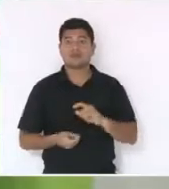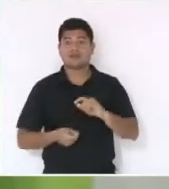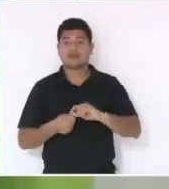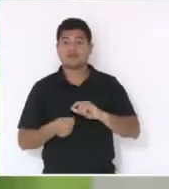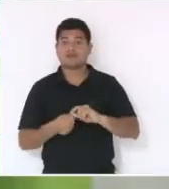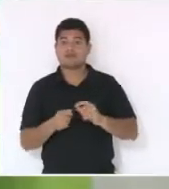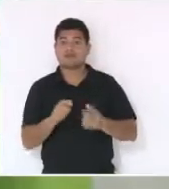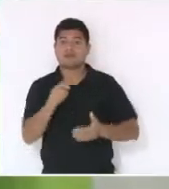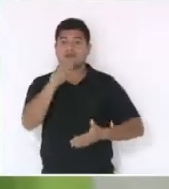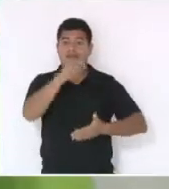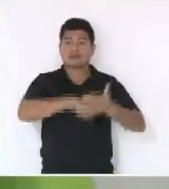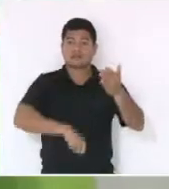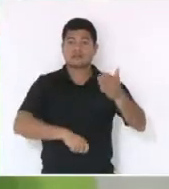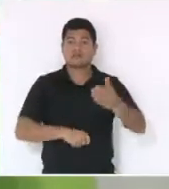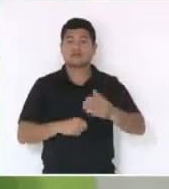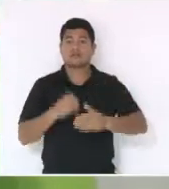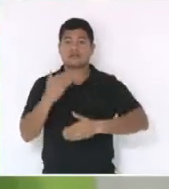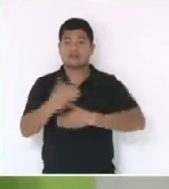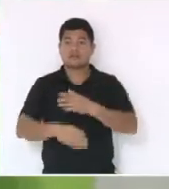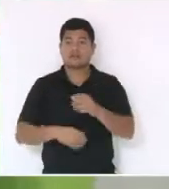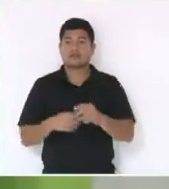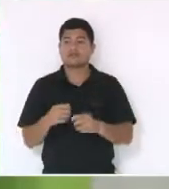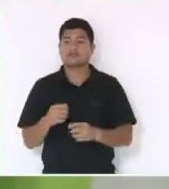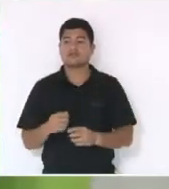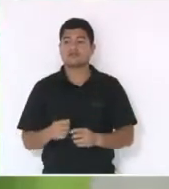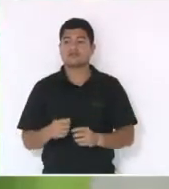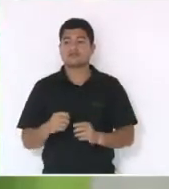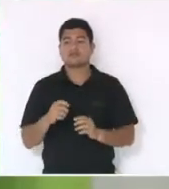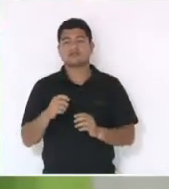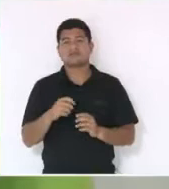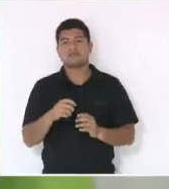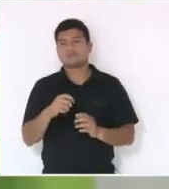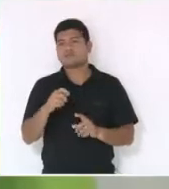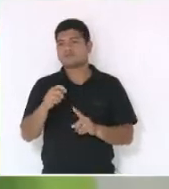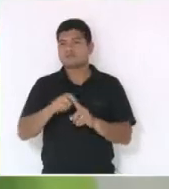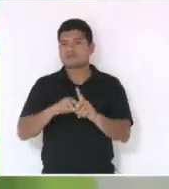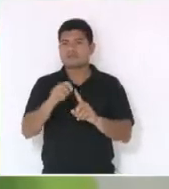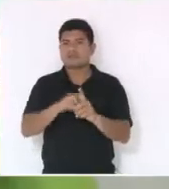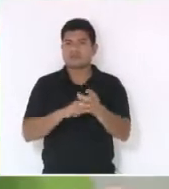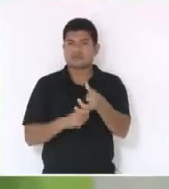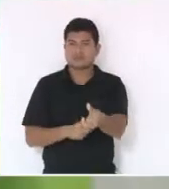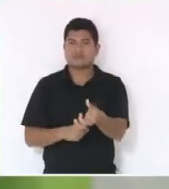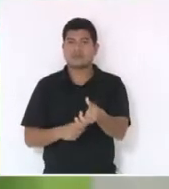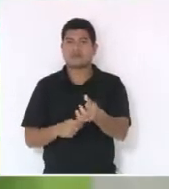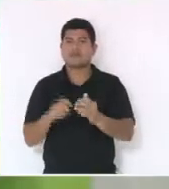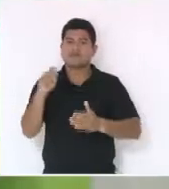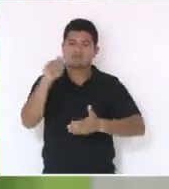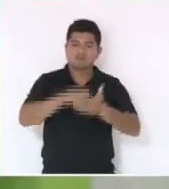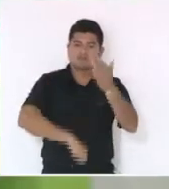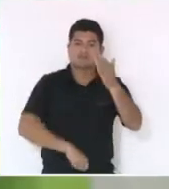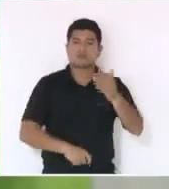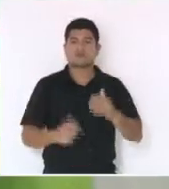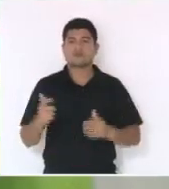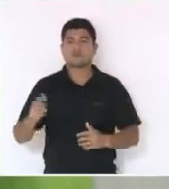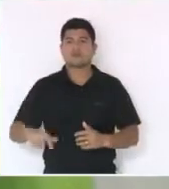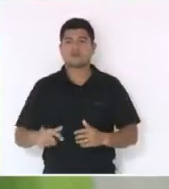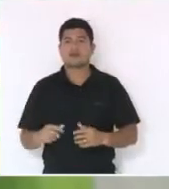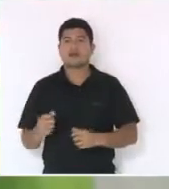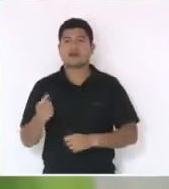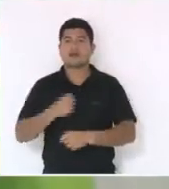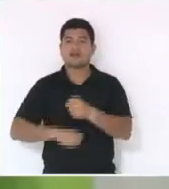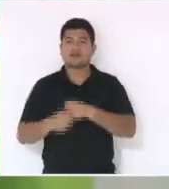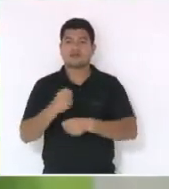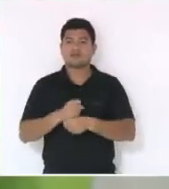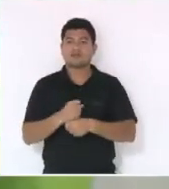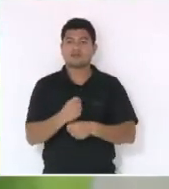a cada semestre. Isso até 1980 foi realizado, principalmente